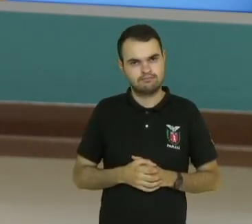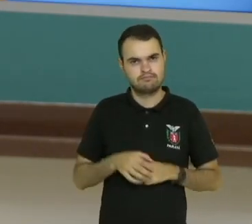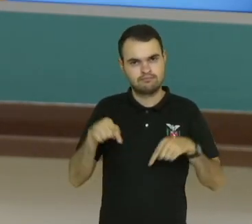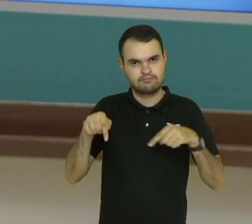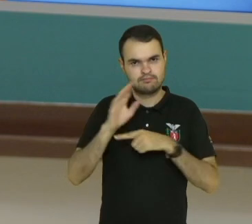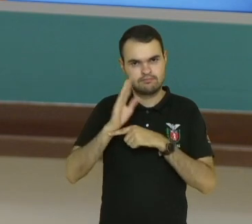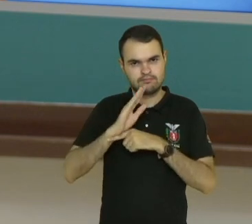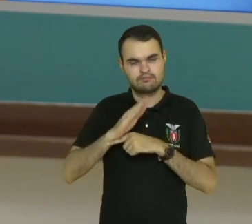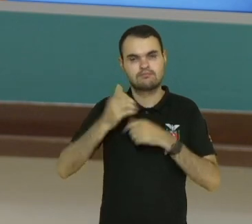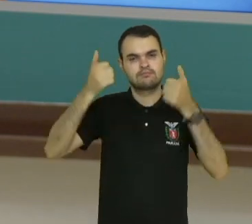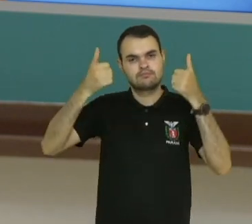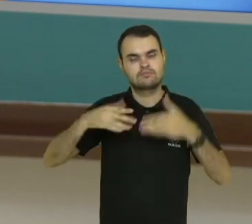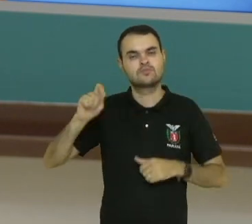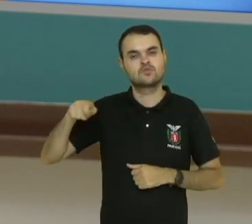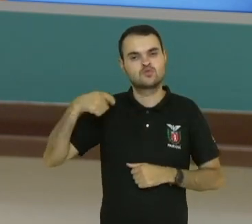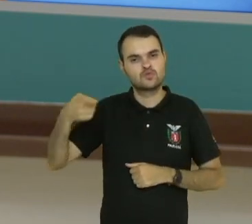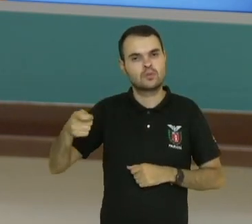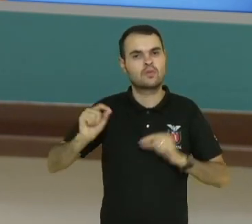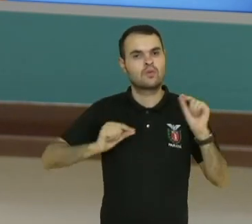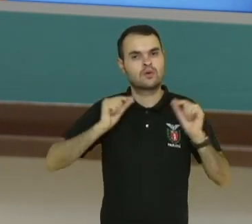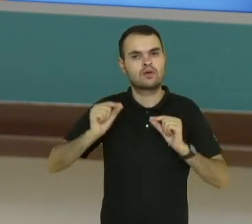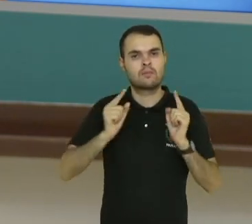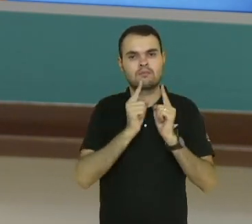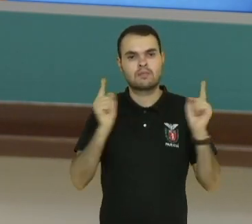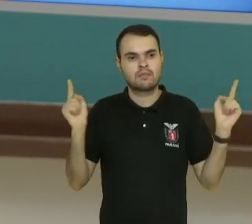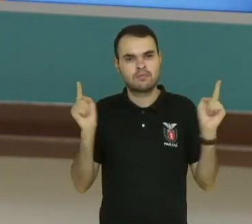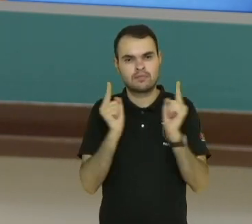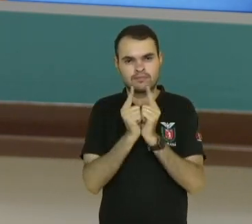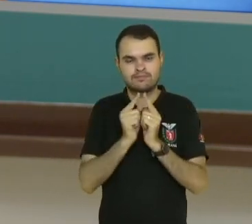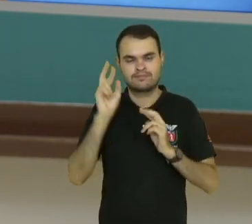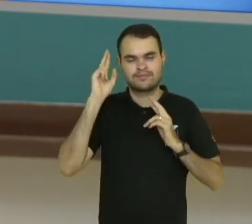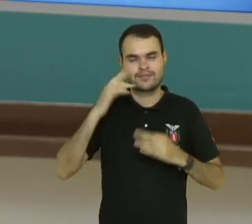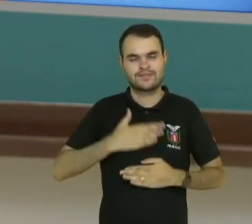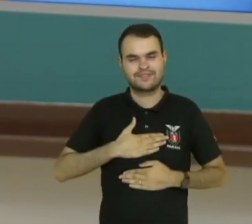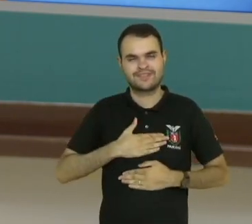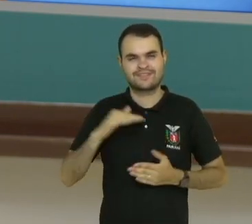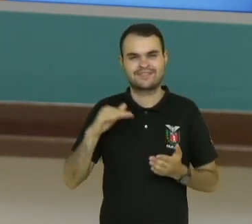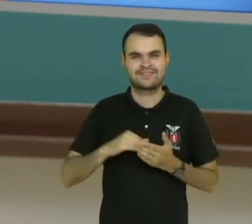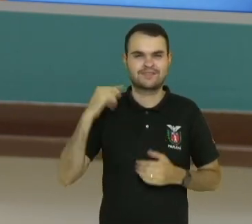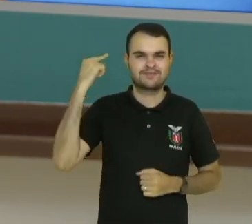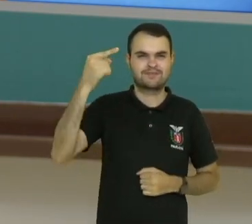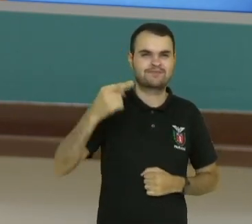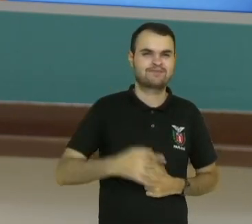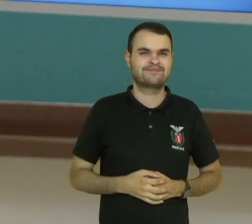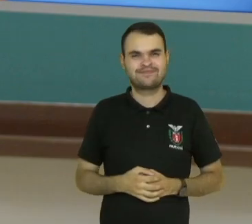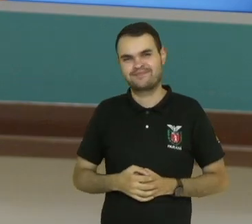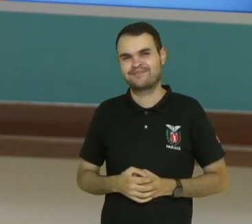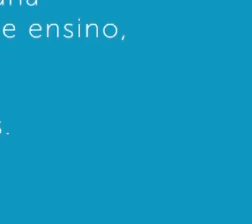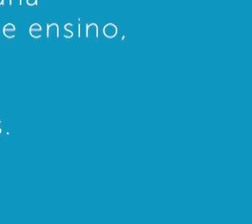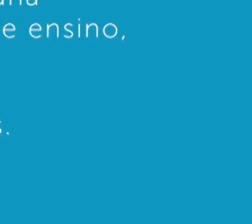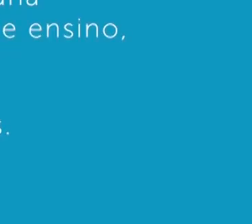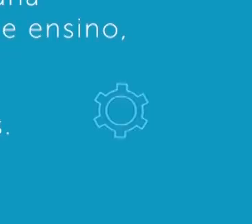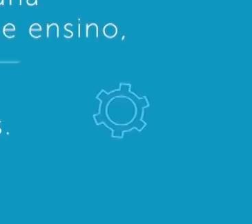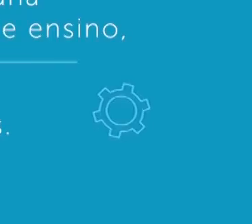Nesse vídeo, nós falamos sobre escalas de medida. Espero que vocês tenham gostado e até breve!